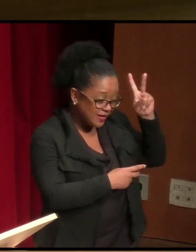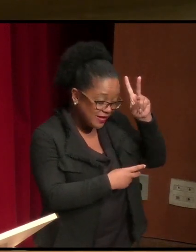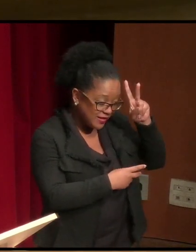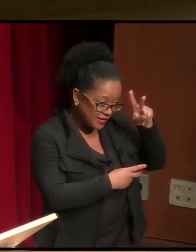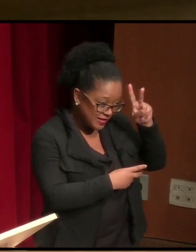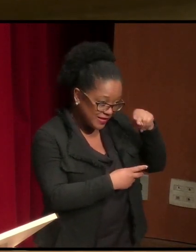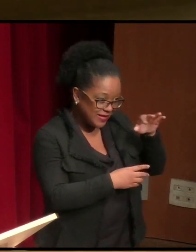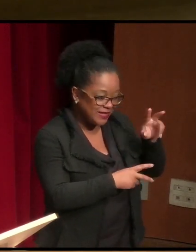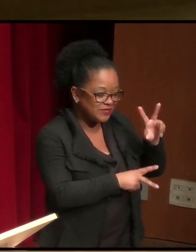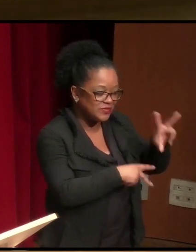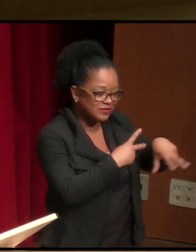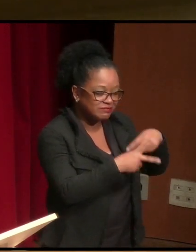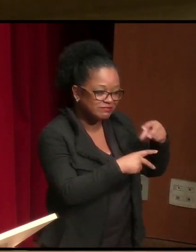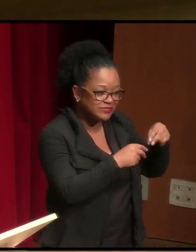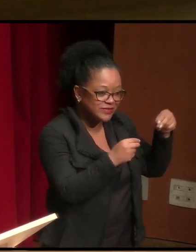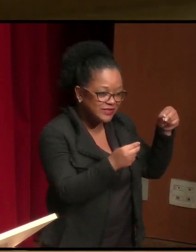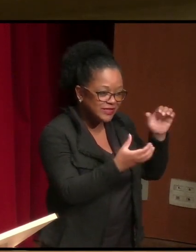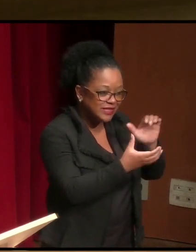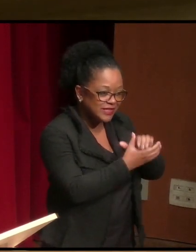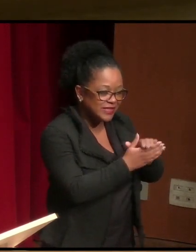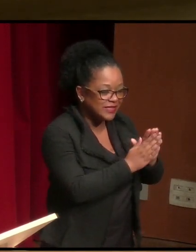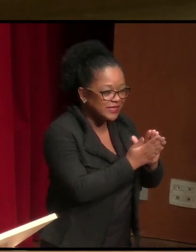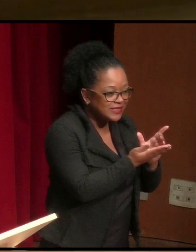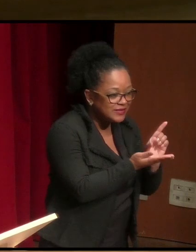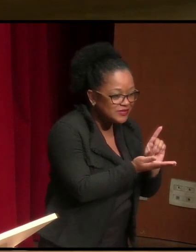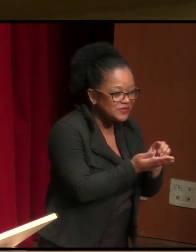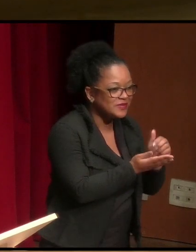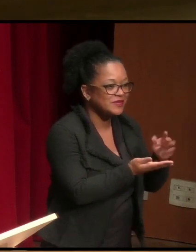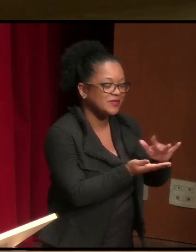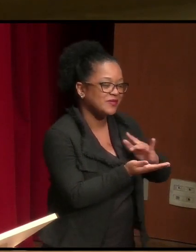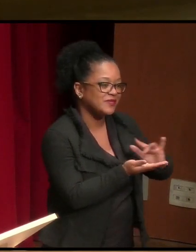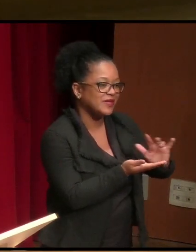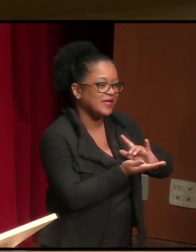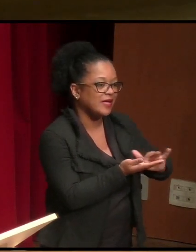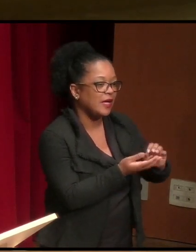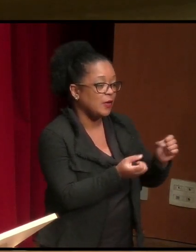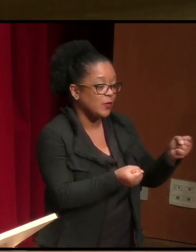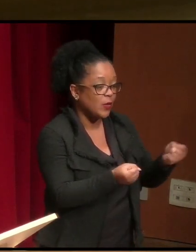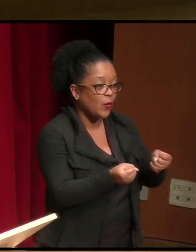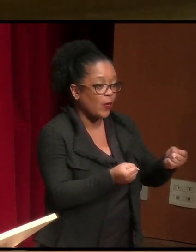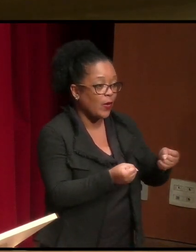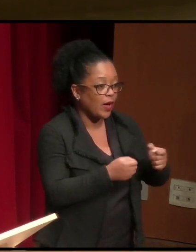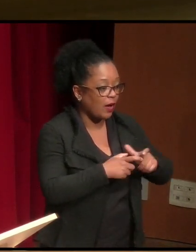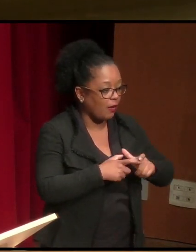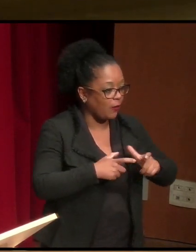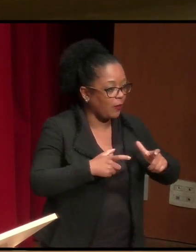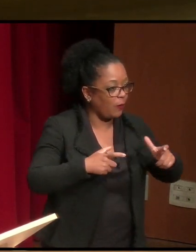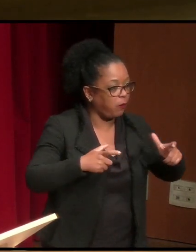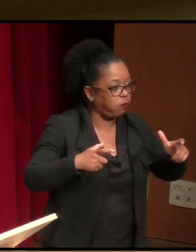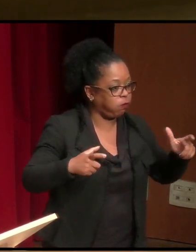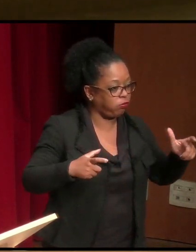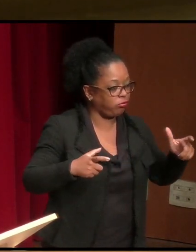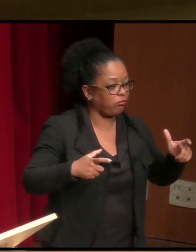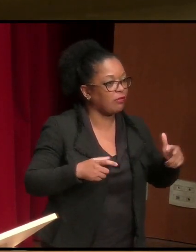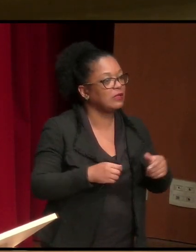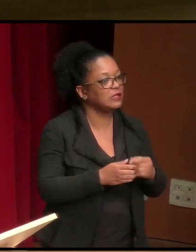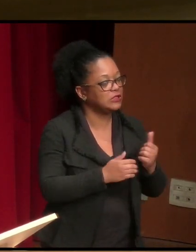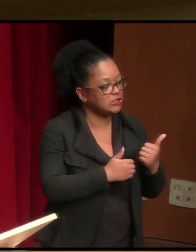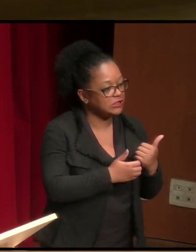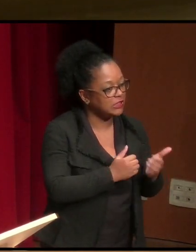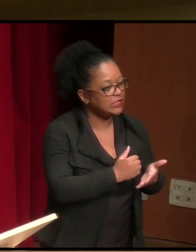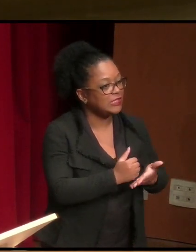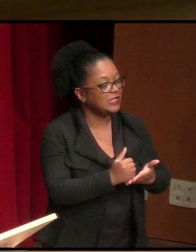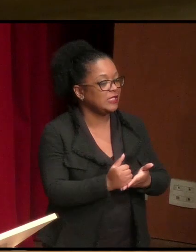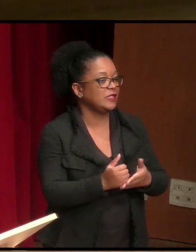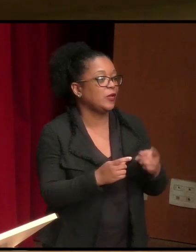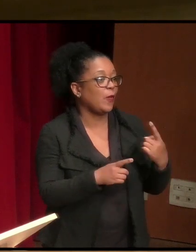Braille? Então, assim, precisou de um Saveiro, tá? Porque a Bíblia, ela tem, acho que se eu não me engano, o pessoal da Sociedade Bíblica, se eu estiver falando